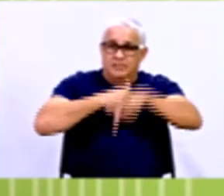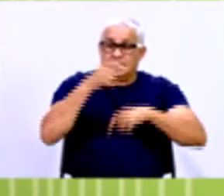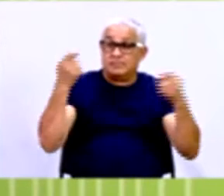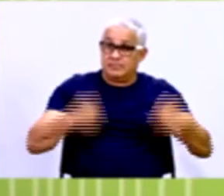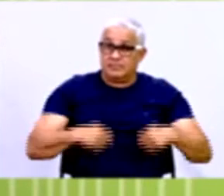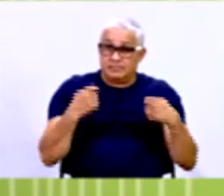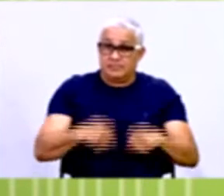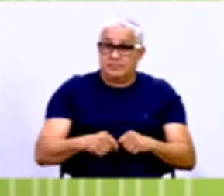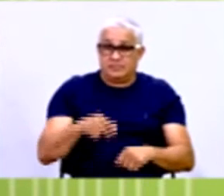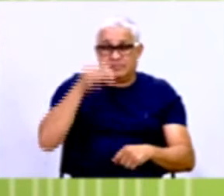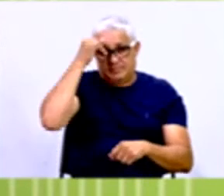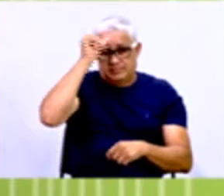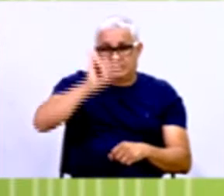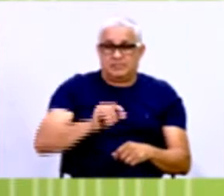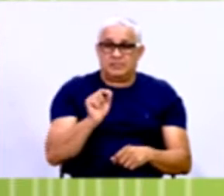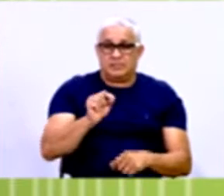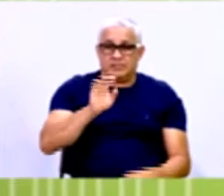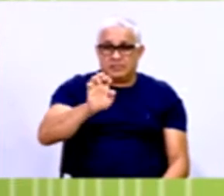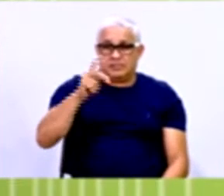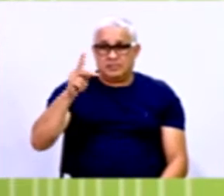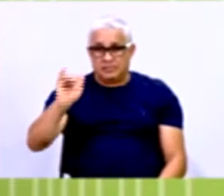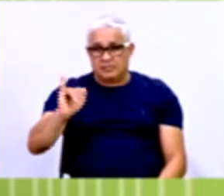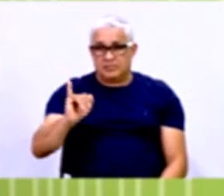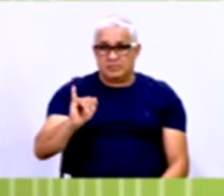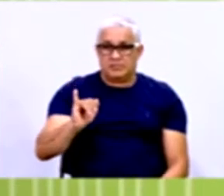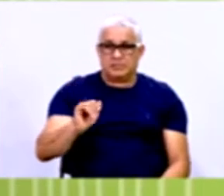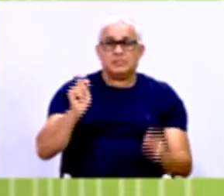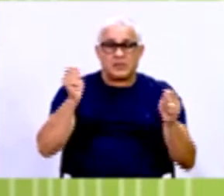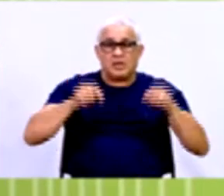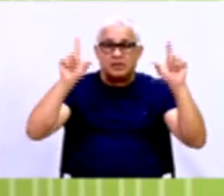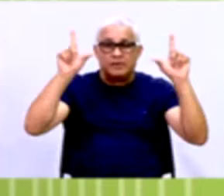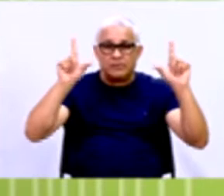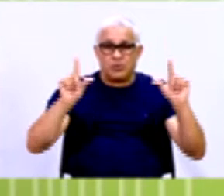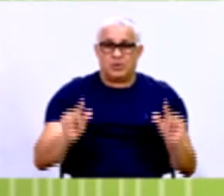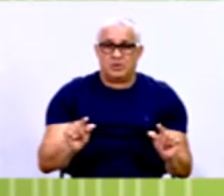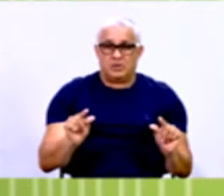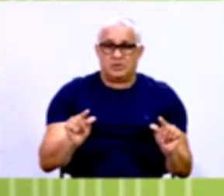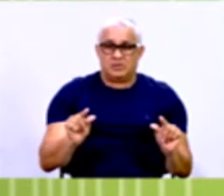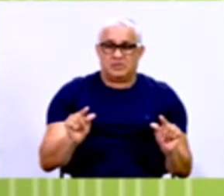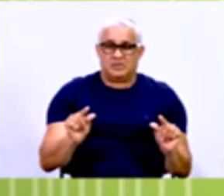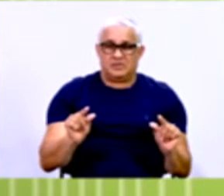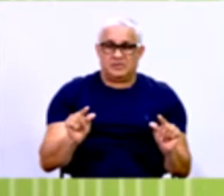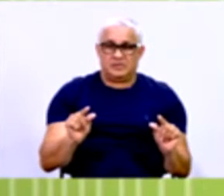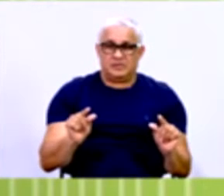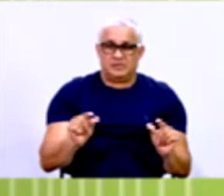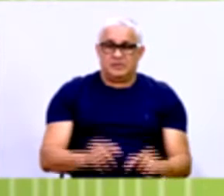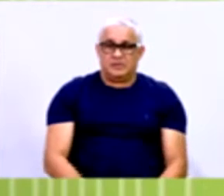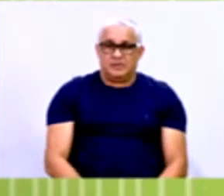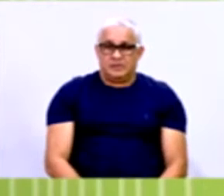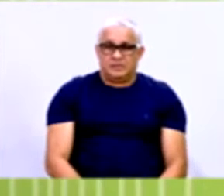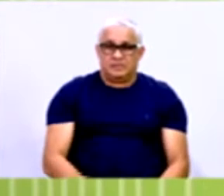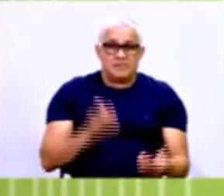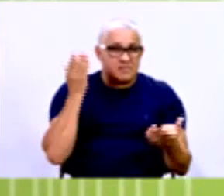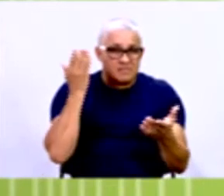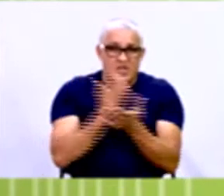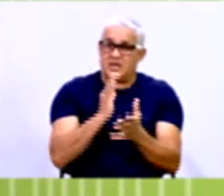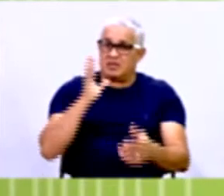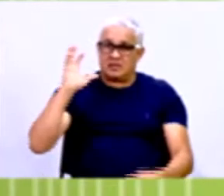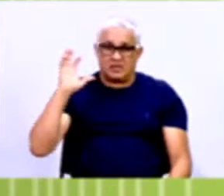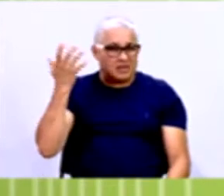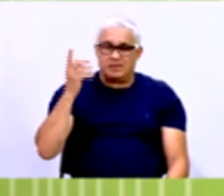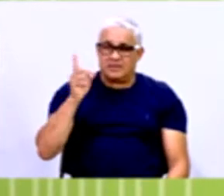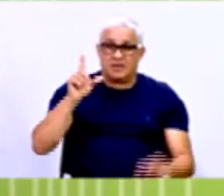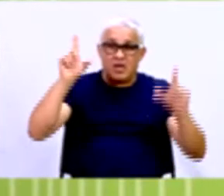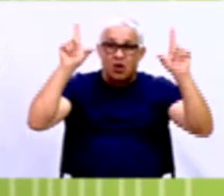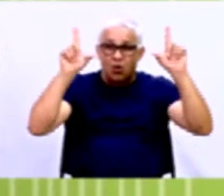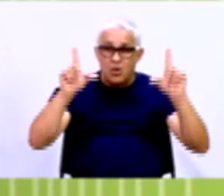medida preventiva. O EPI vai fazer com que não haja o acidente de maneira alguma, mas ele vai minimizar, ele vai diminuir os impactos